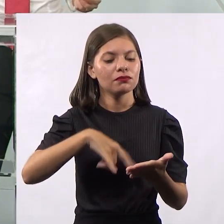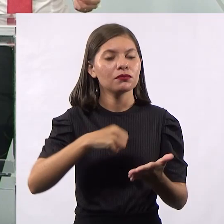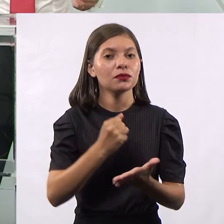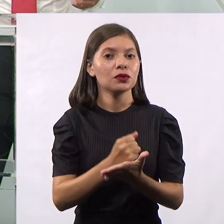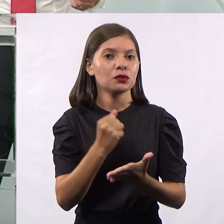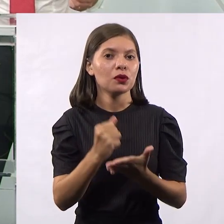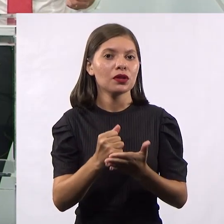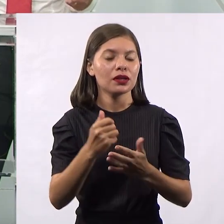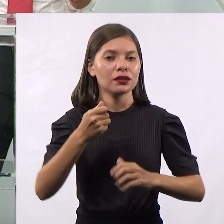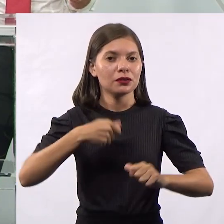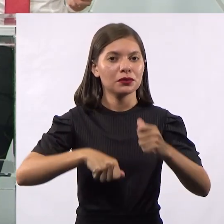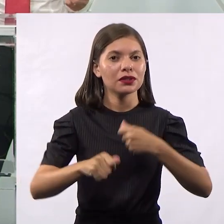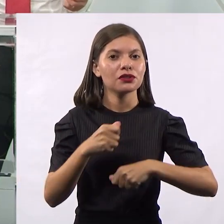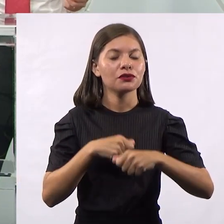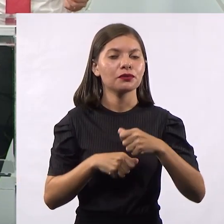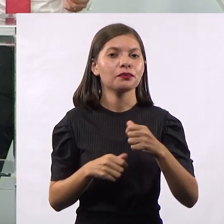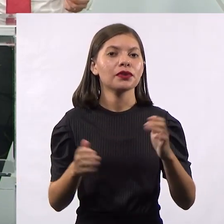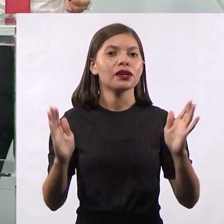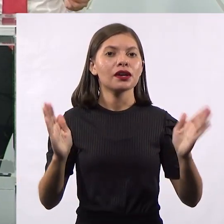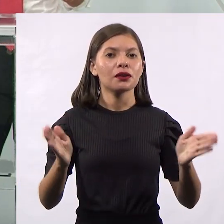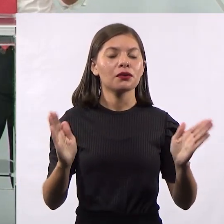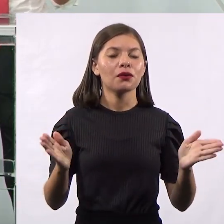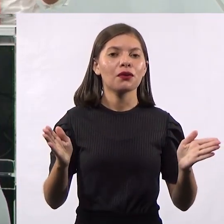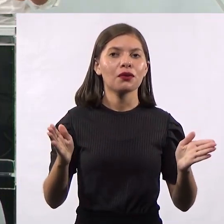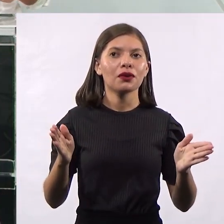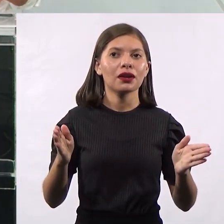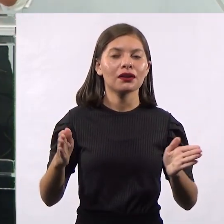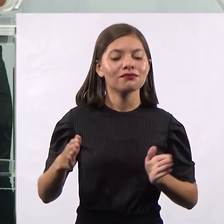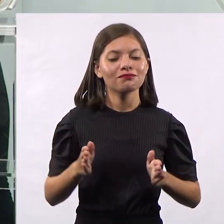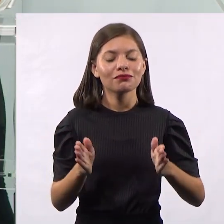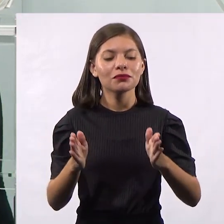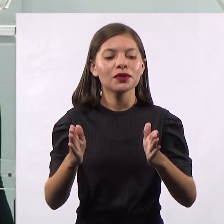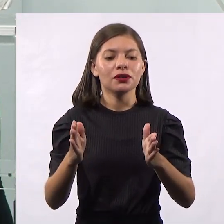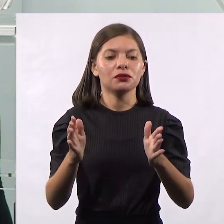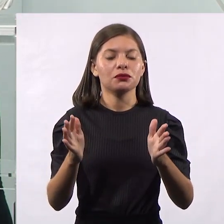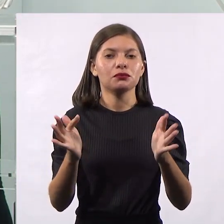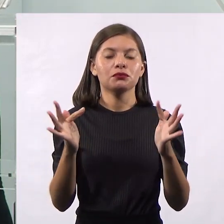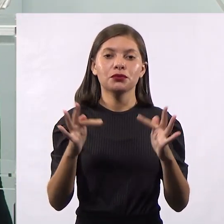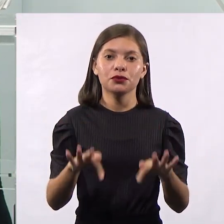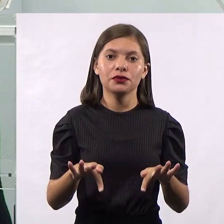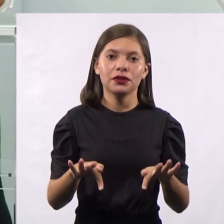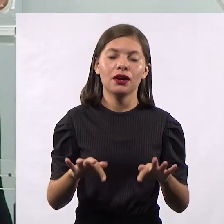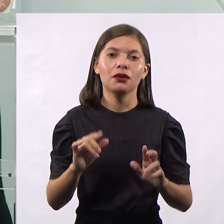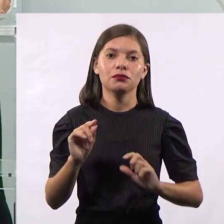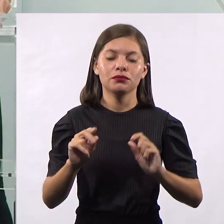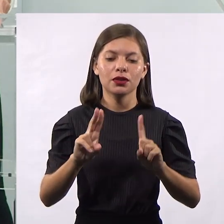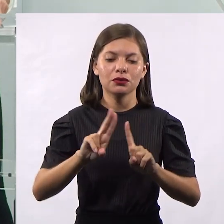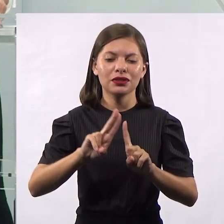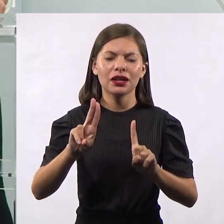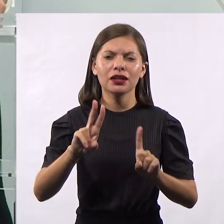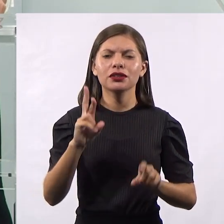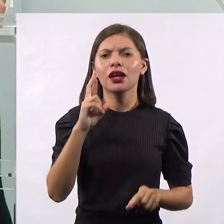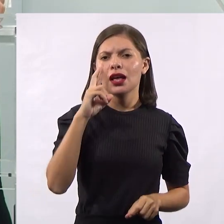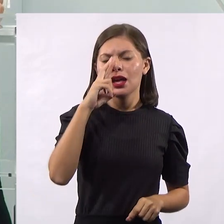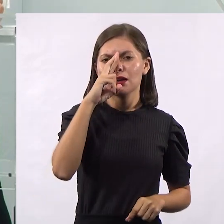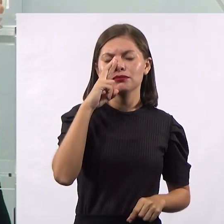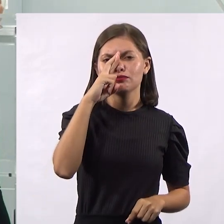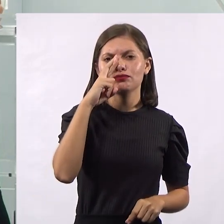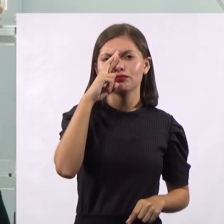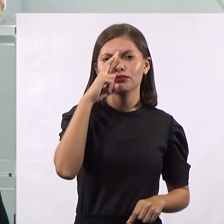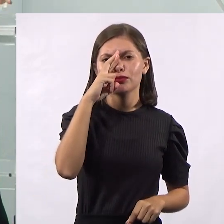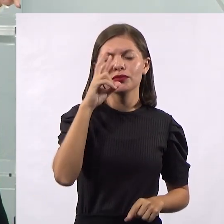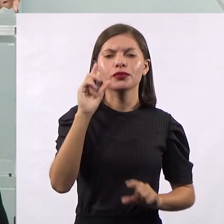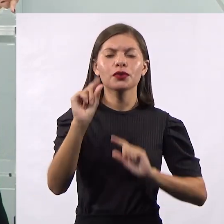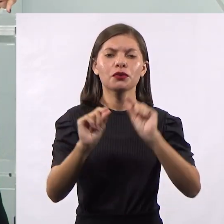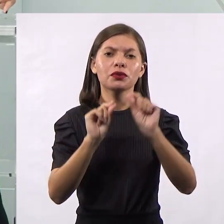extinção do contrato administrativo. E agora, né, caminhando para o final dessa unidade, a gente vai tratar um pouco do risco.